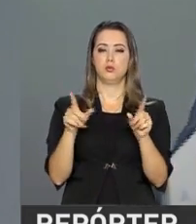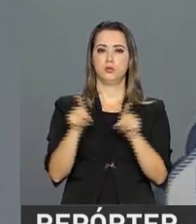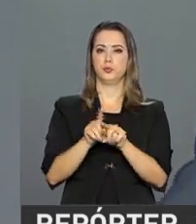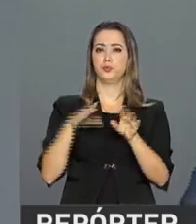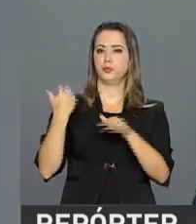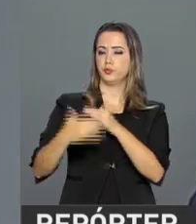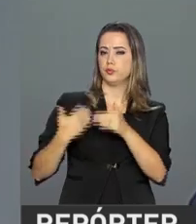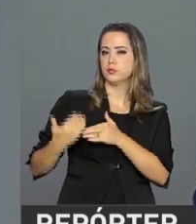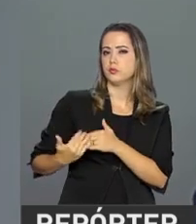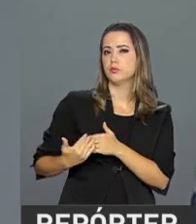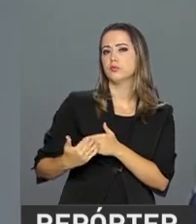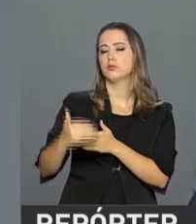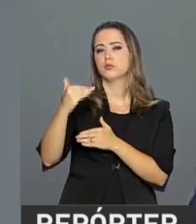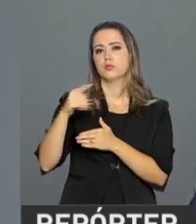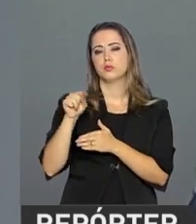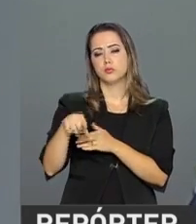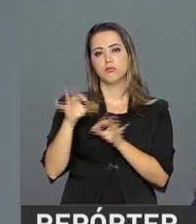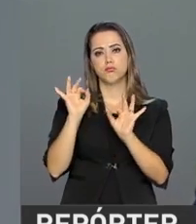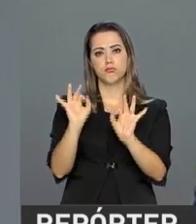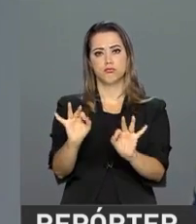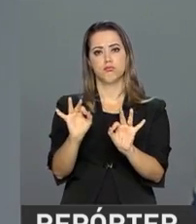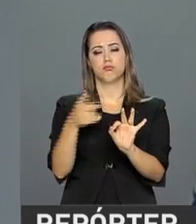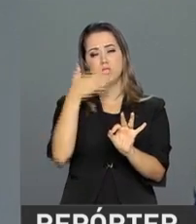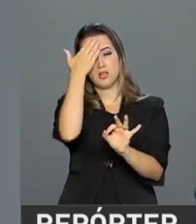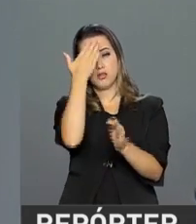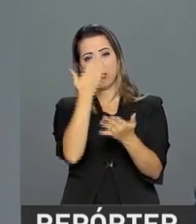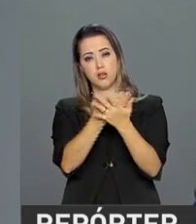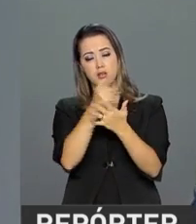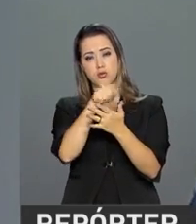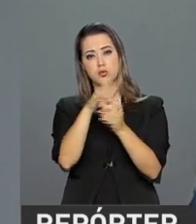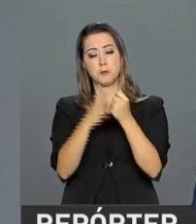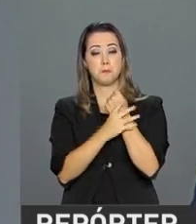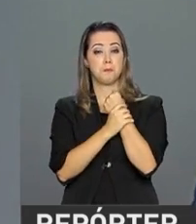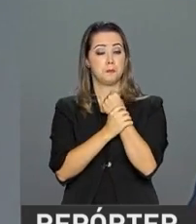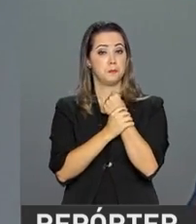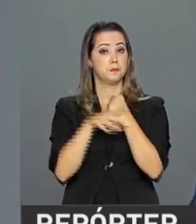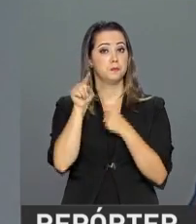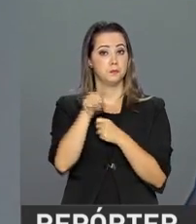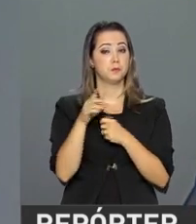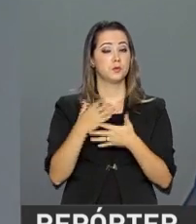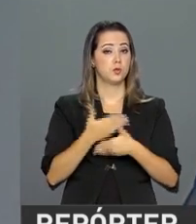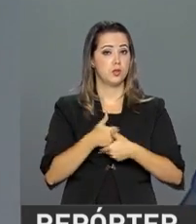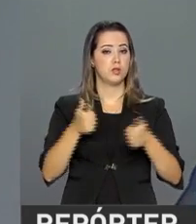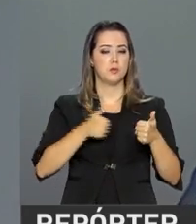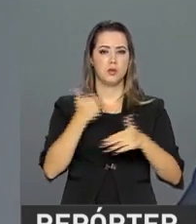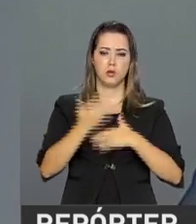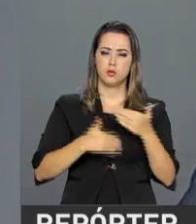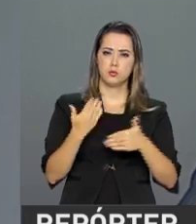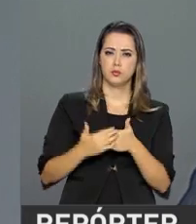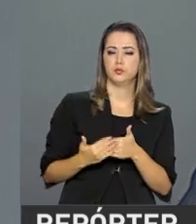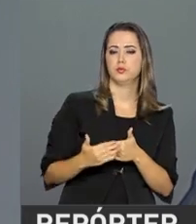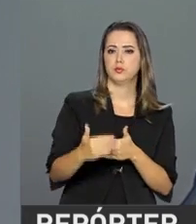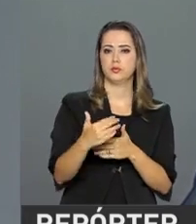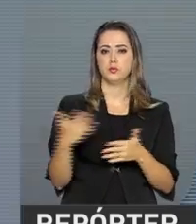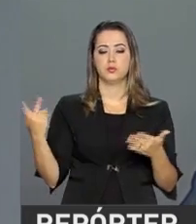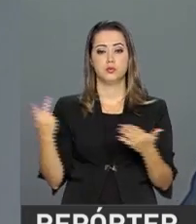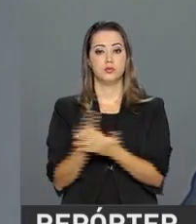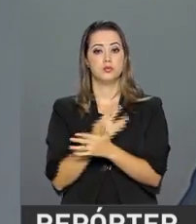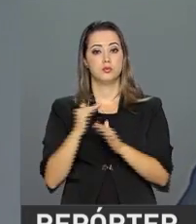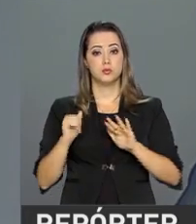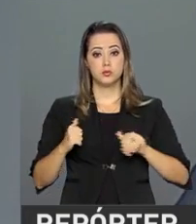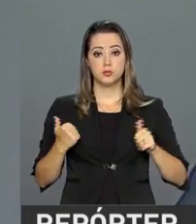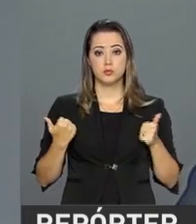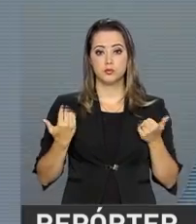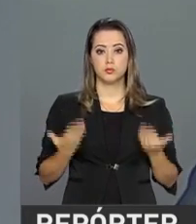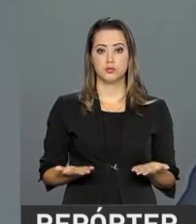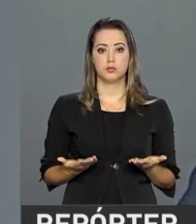continuar absolutamente confiantes seguros de que essas melhoras continuarão ocorrendo e portanto